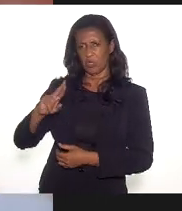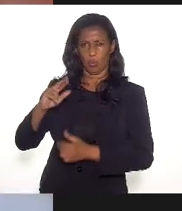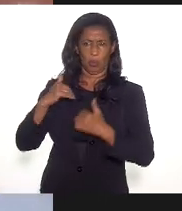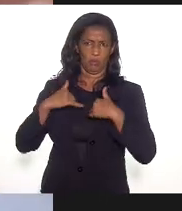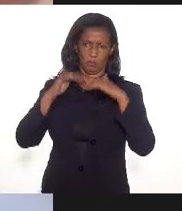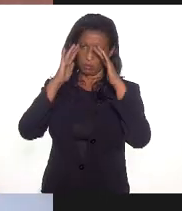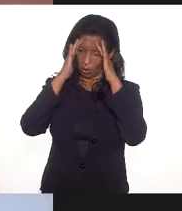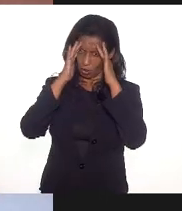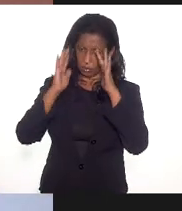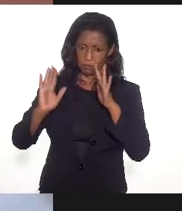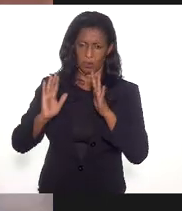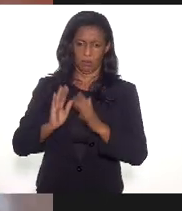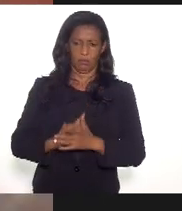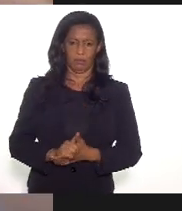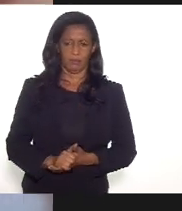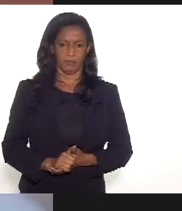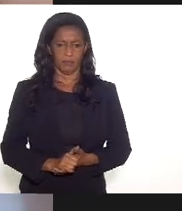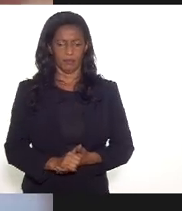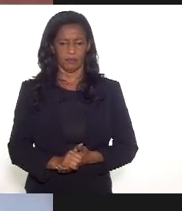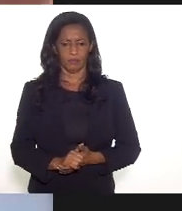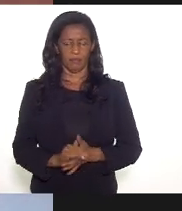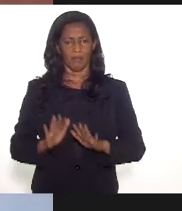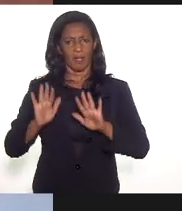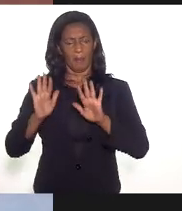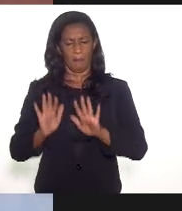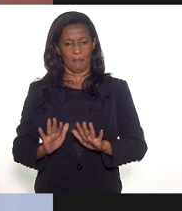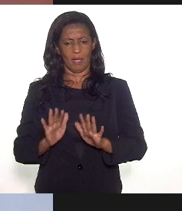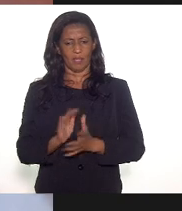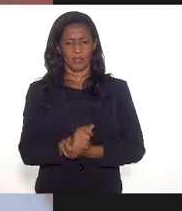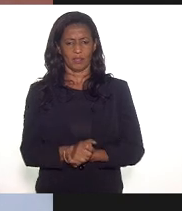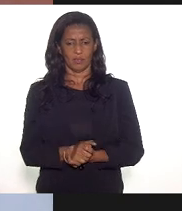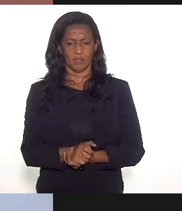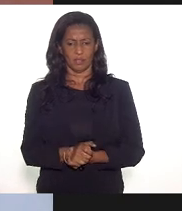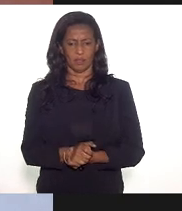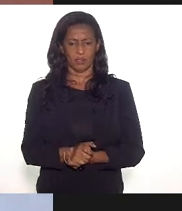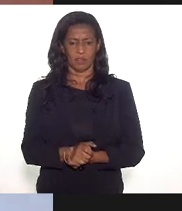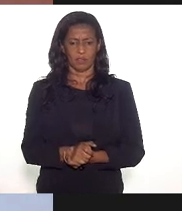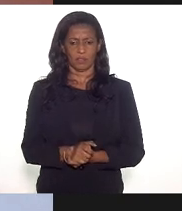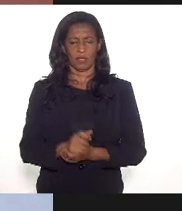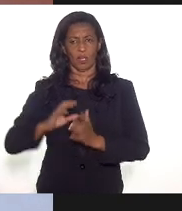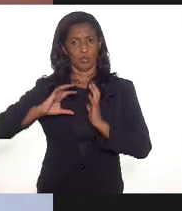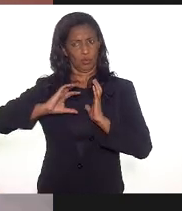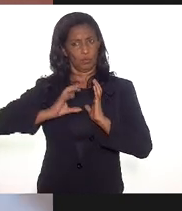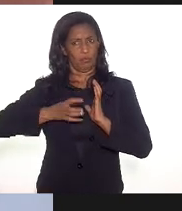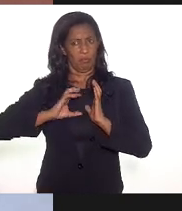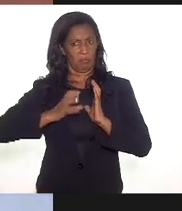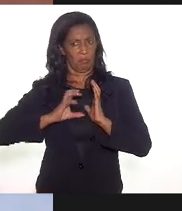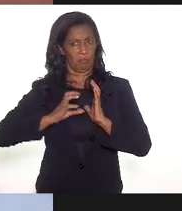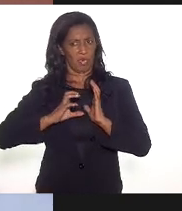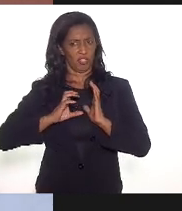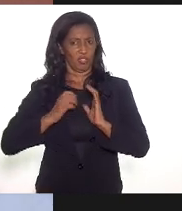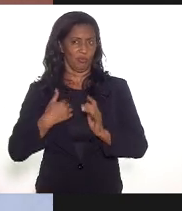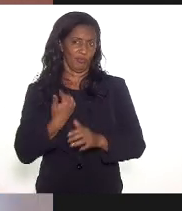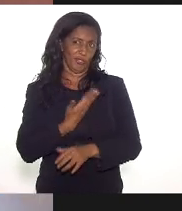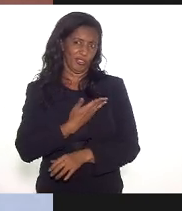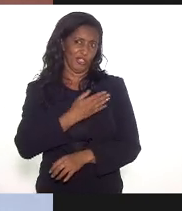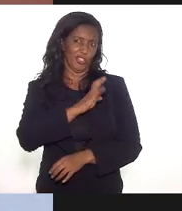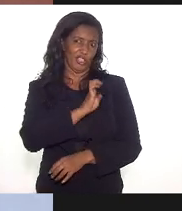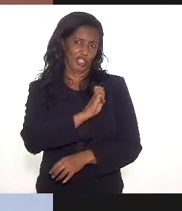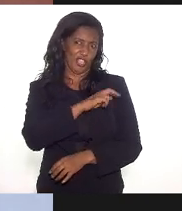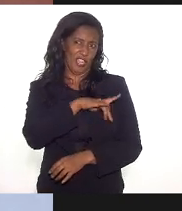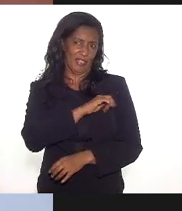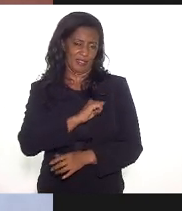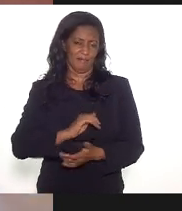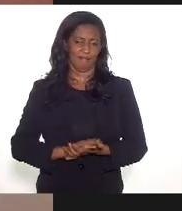Mas o pessoal dos partidos, vamos dizer assim, de esquerda, porque